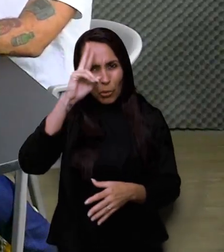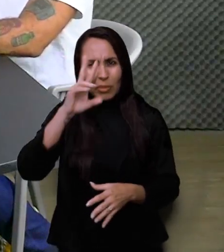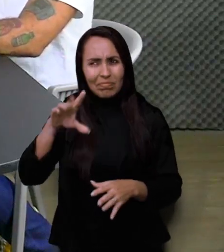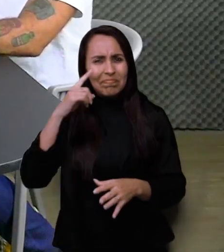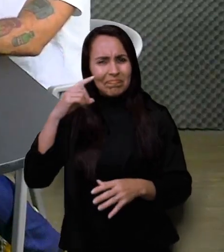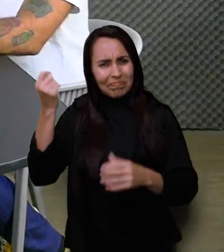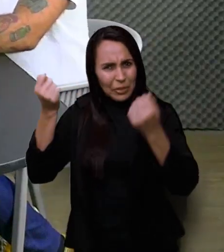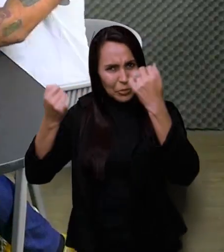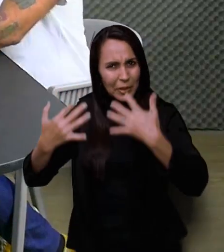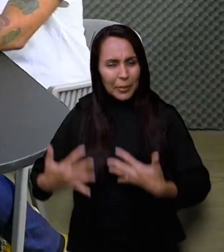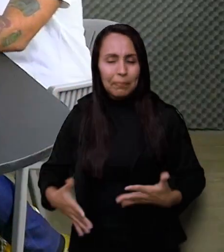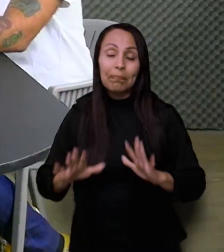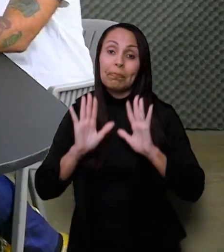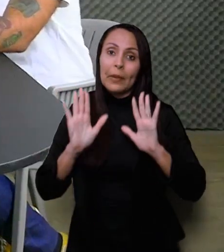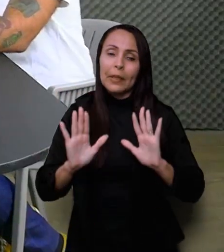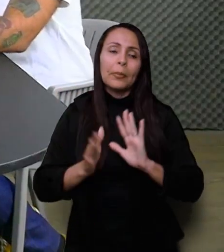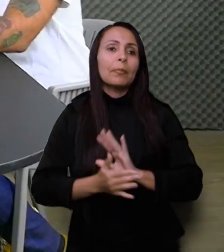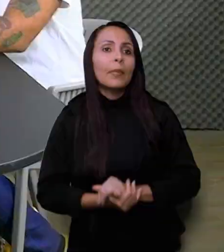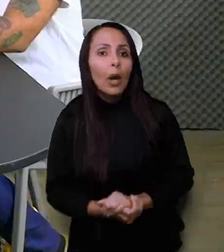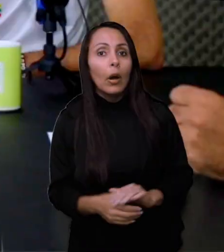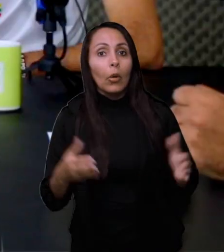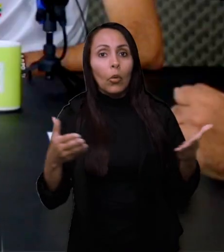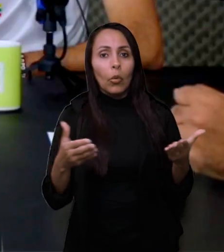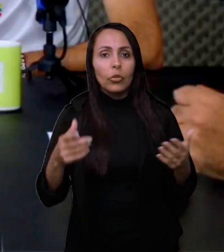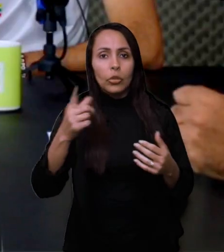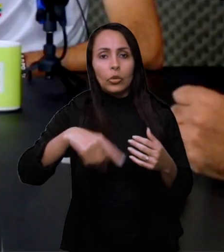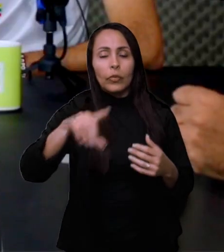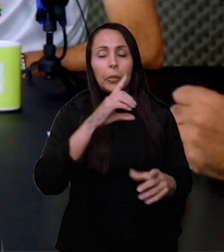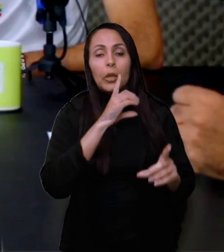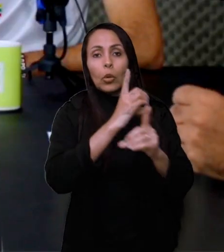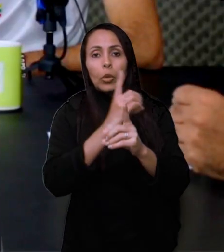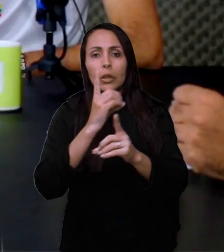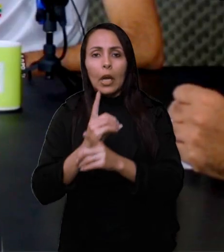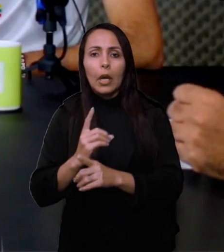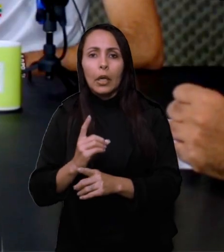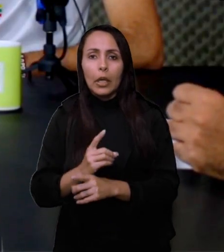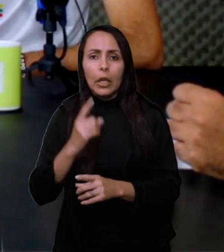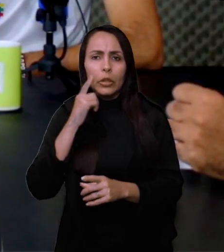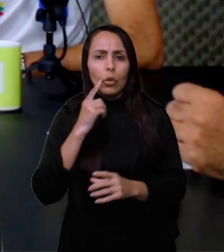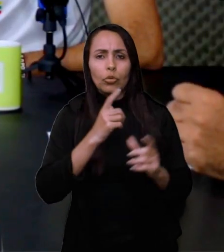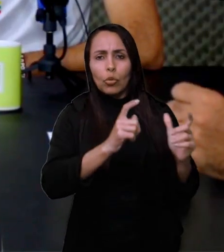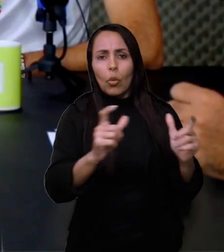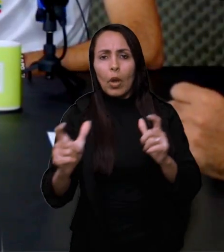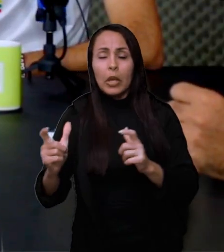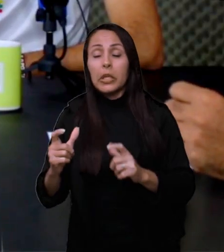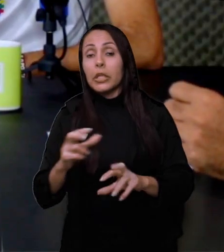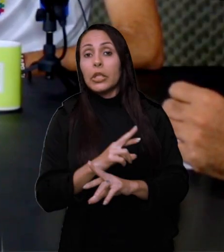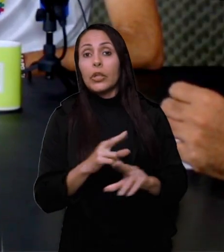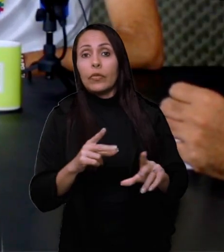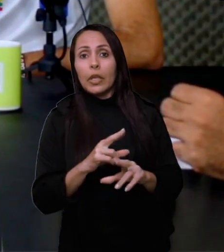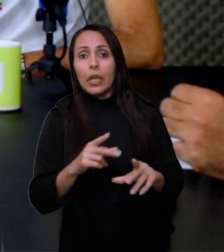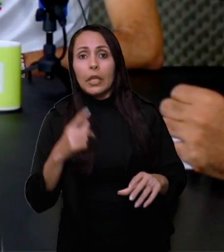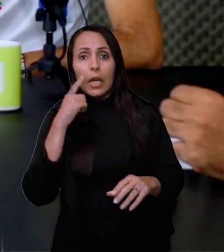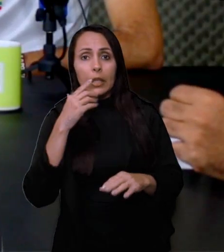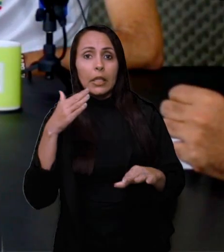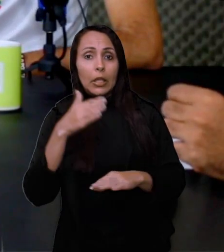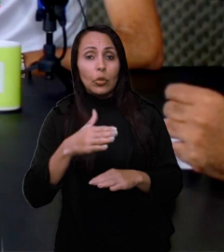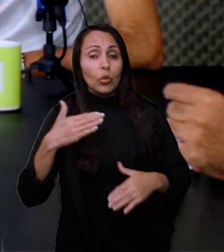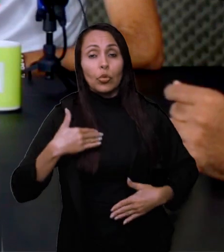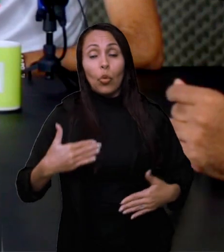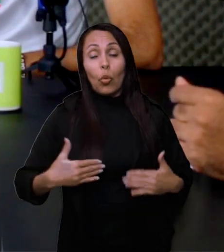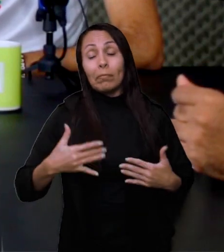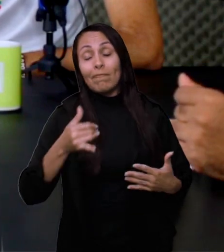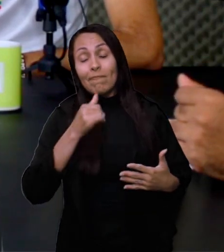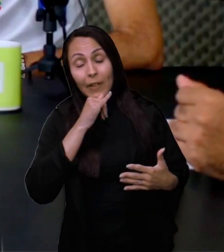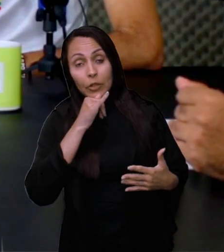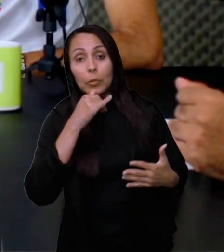muito impressionado. Então, hoje em dia a gente encontra microplástico em muitos lugares diferentes. Já foi encontrado até dentro do nosso corpo, infelizmente.